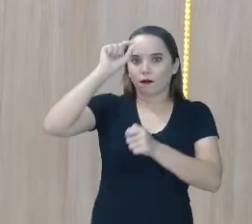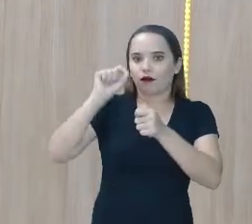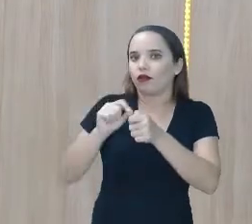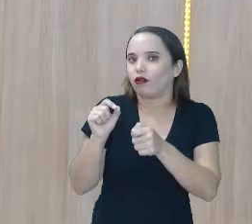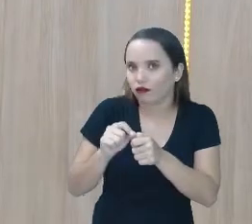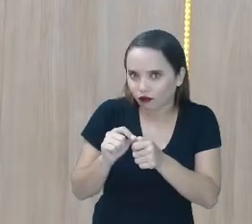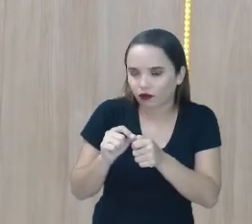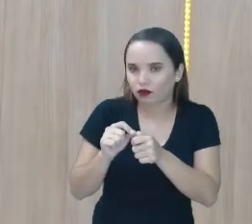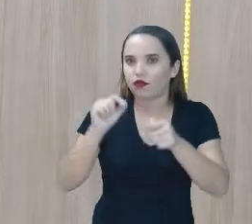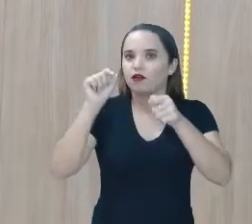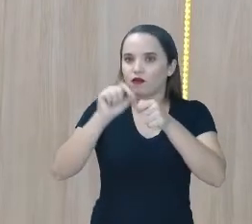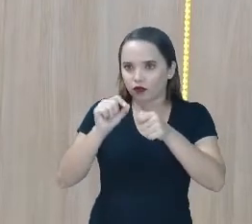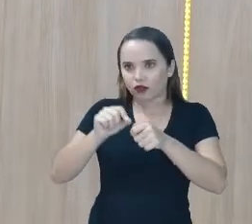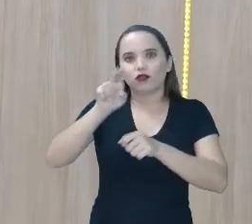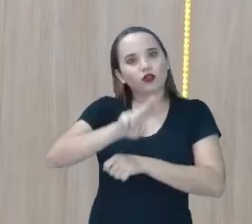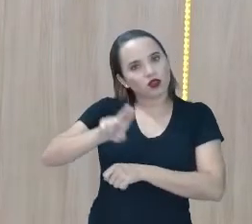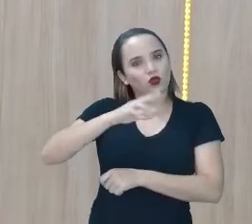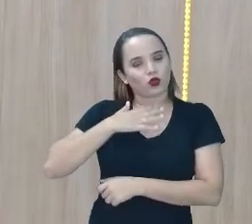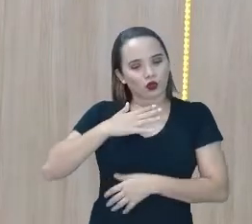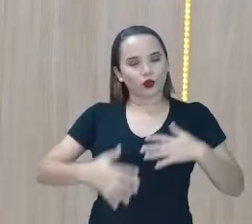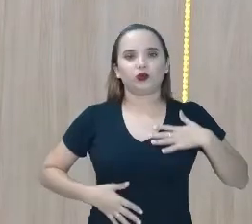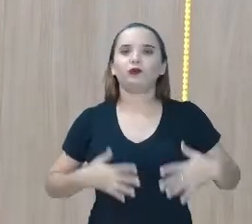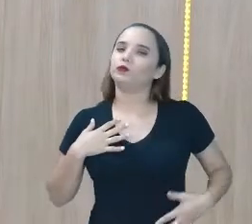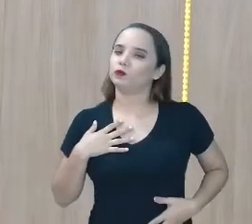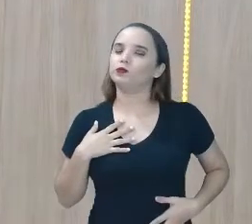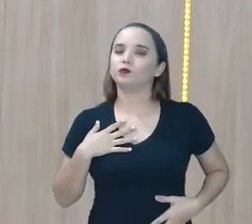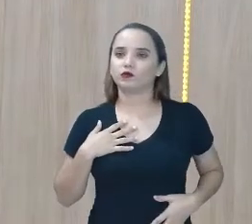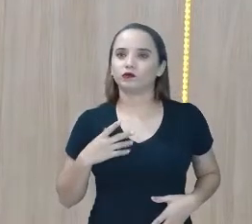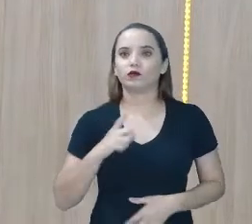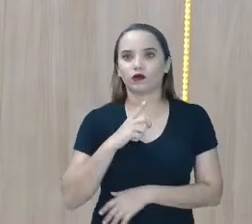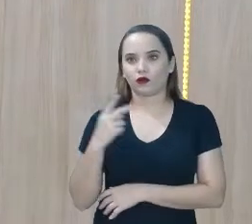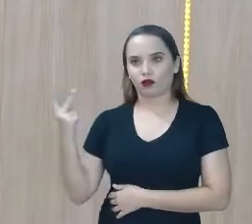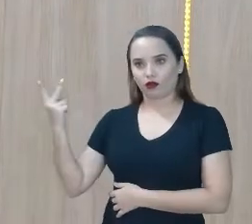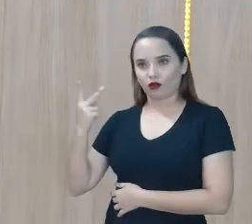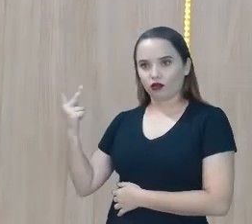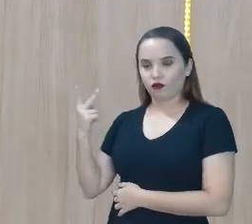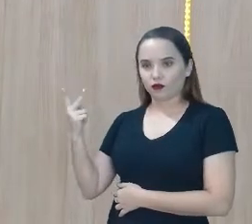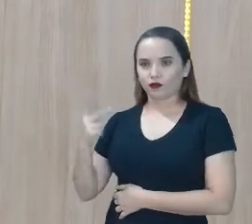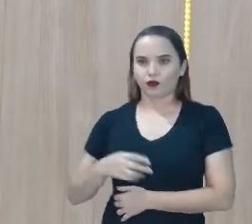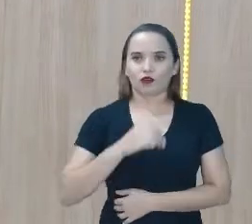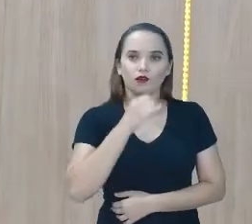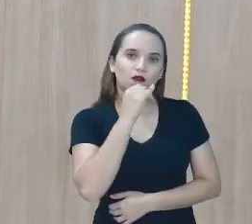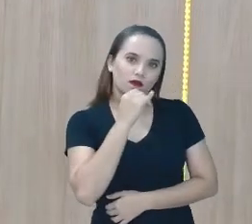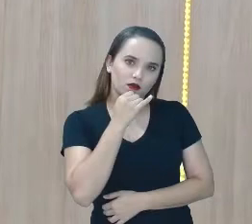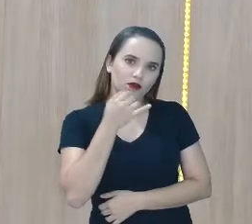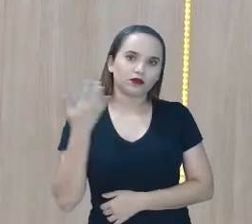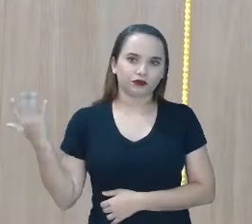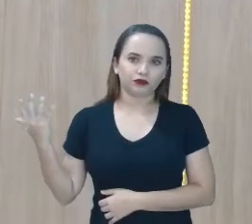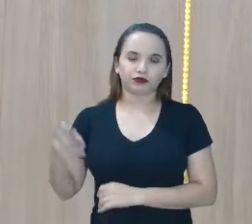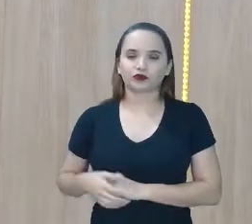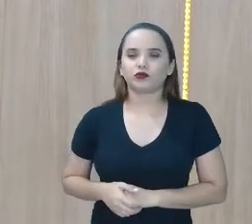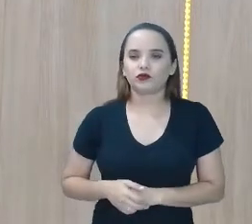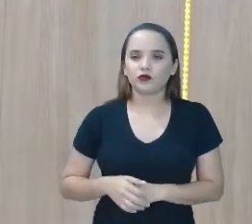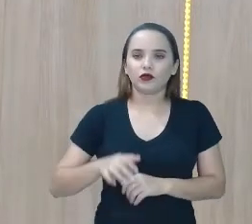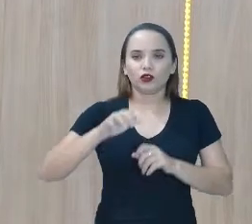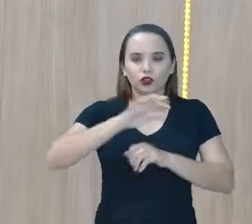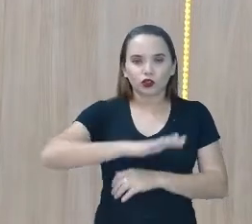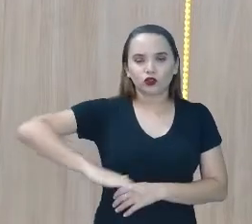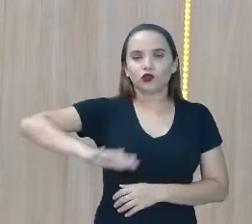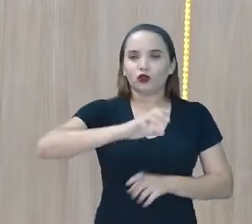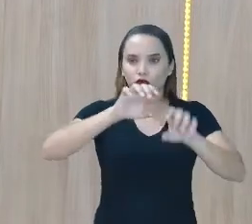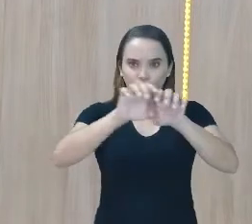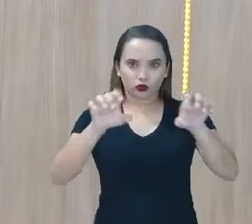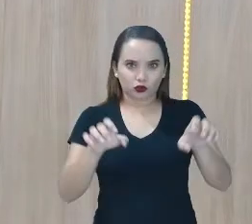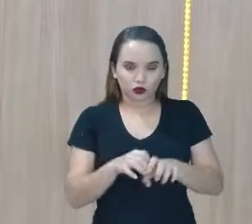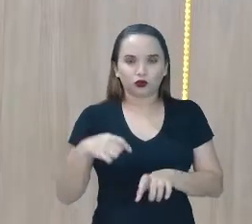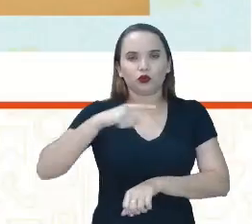de fazer com o próprio corpo. Então, temos 2 atividades, né, sugestões de atividades de estrutura